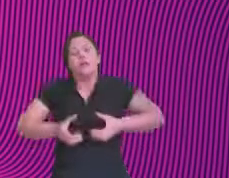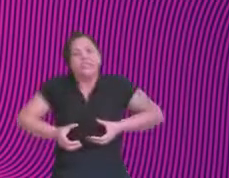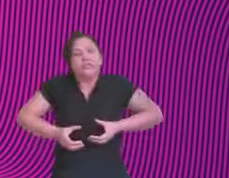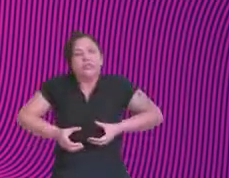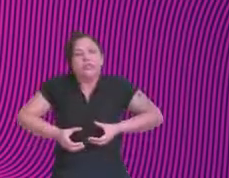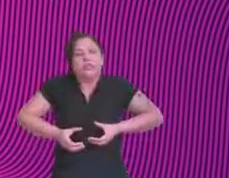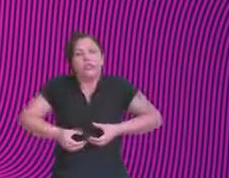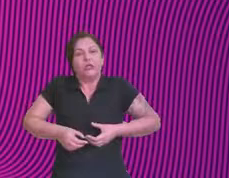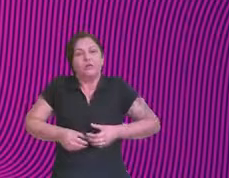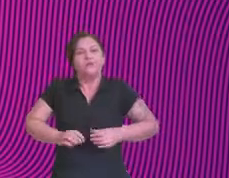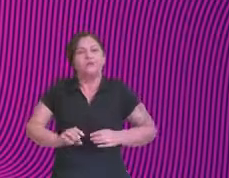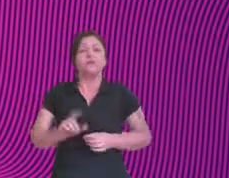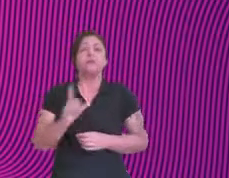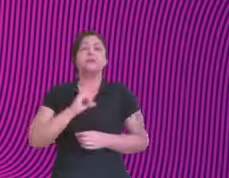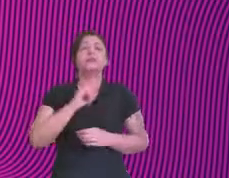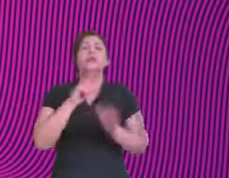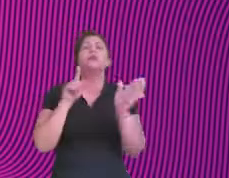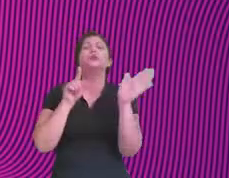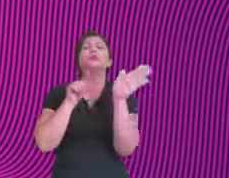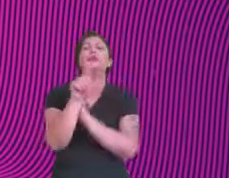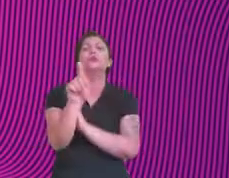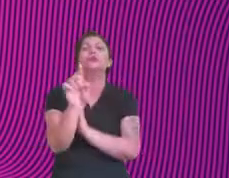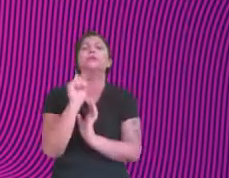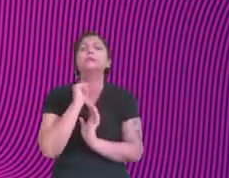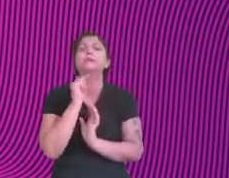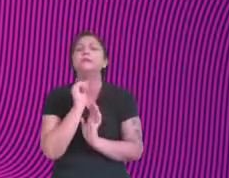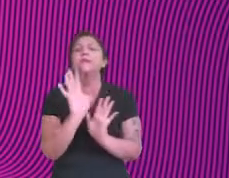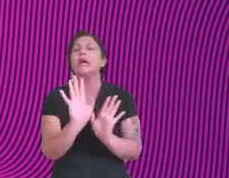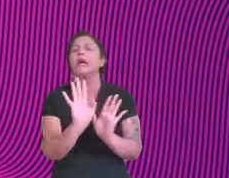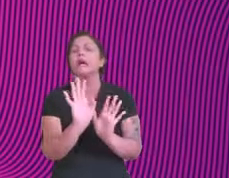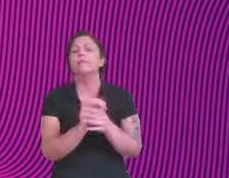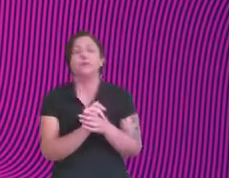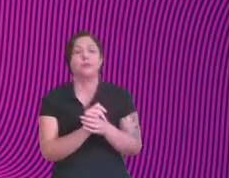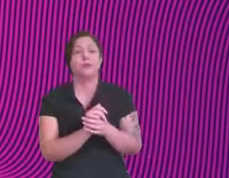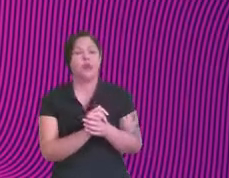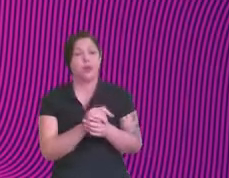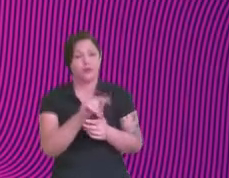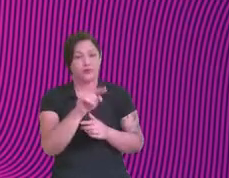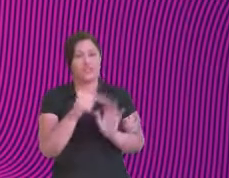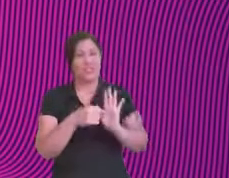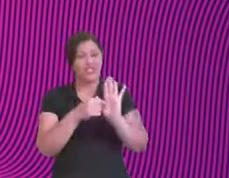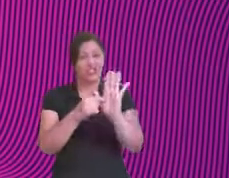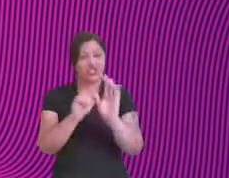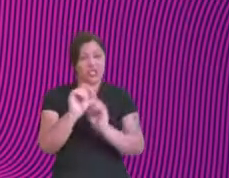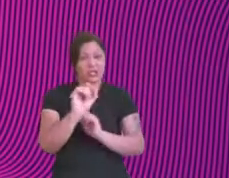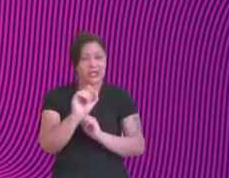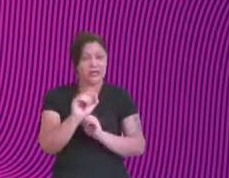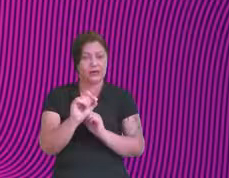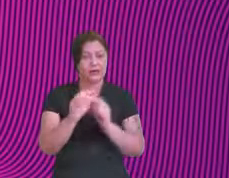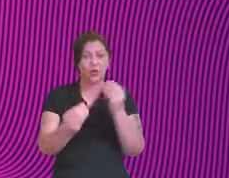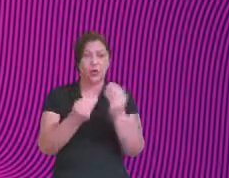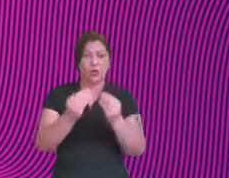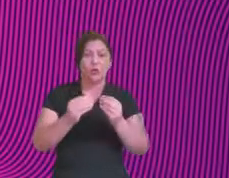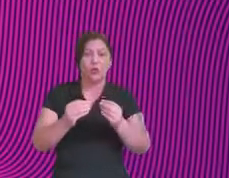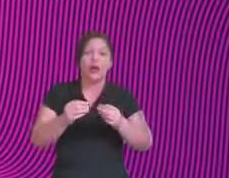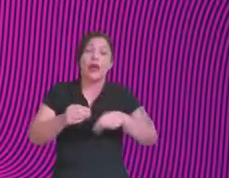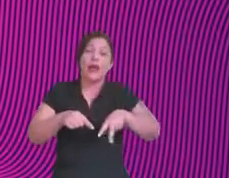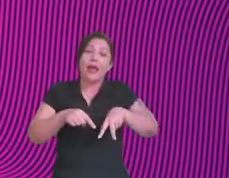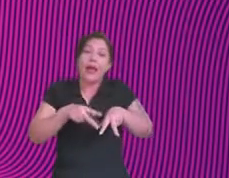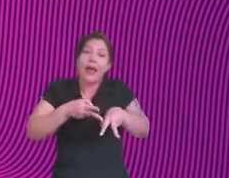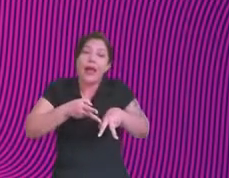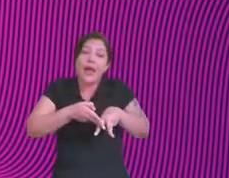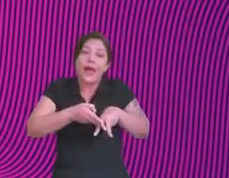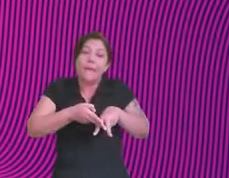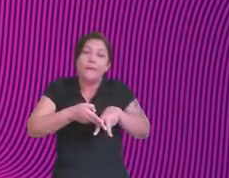casos? Tem indicado sistematicamente para o pseudomixoma peritoneal de apêndice,